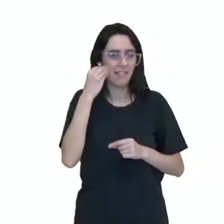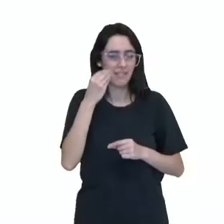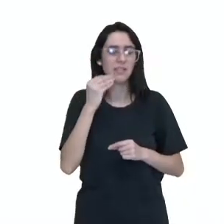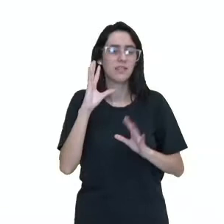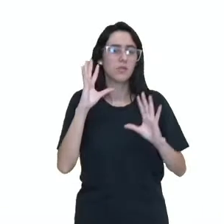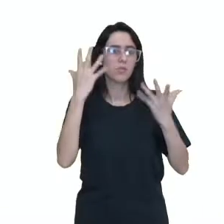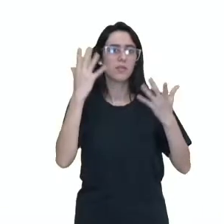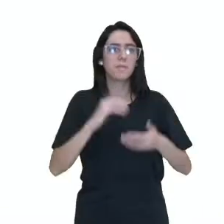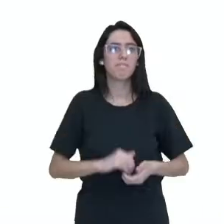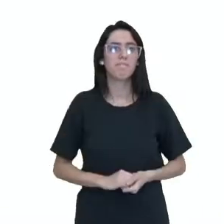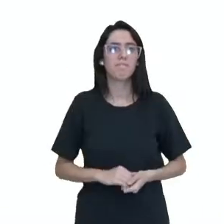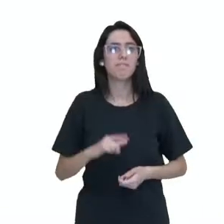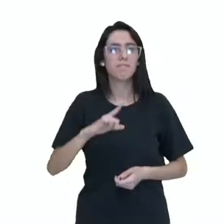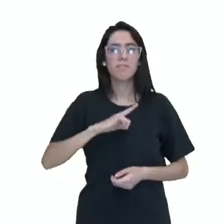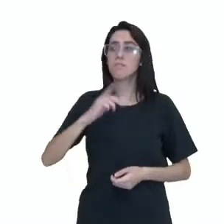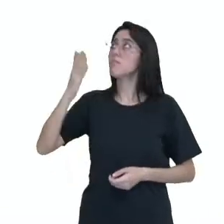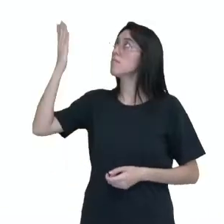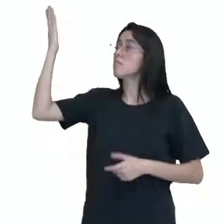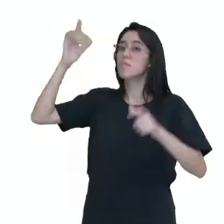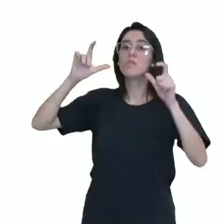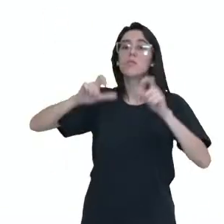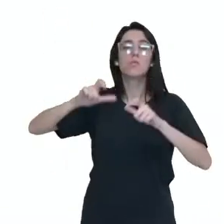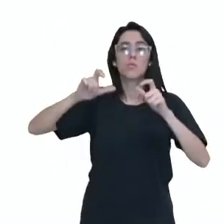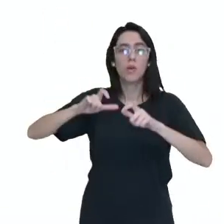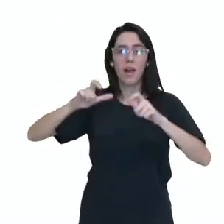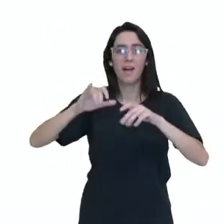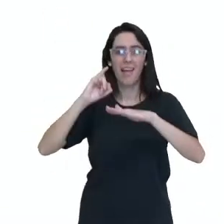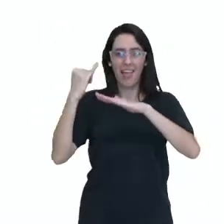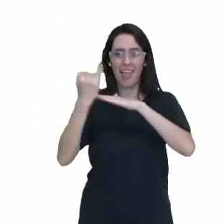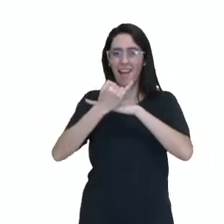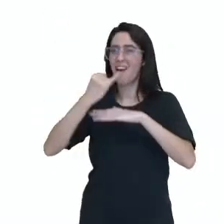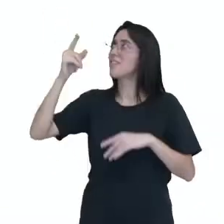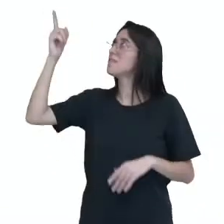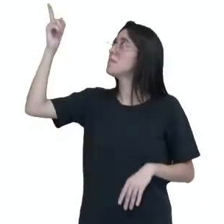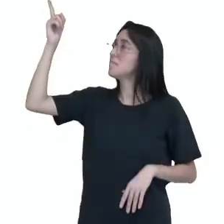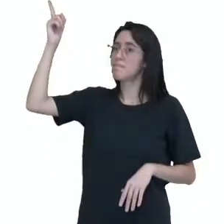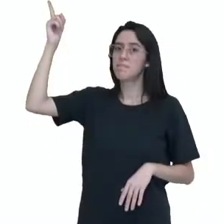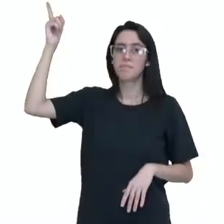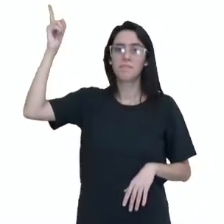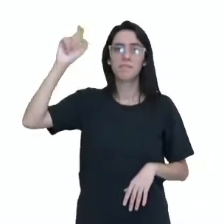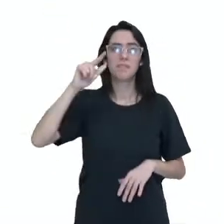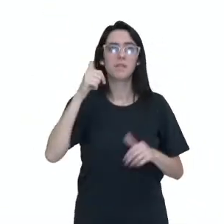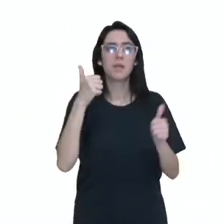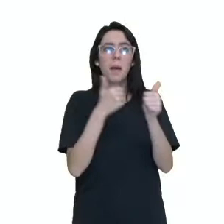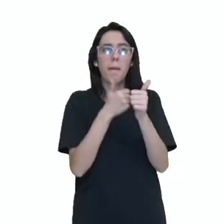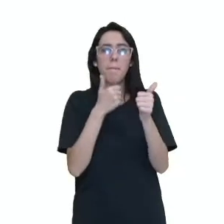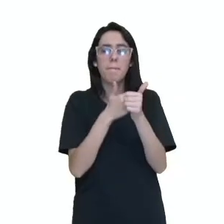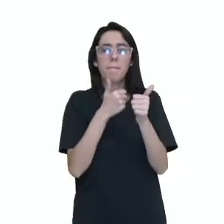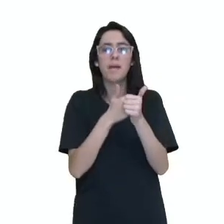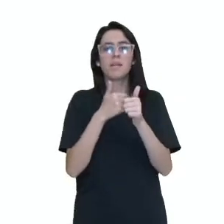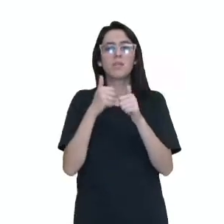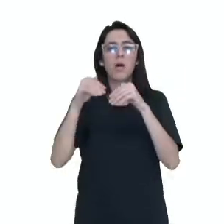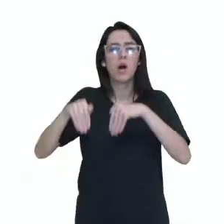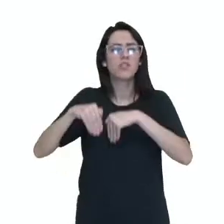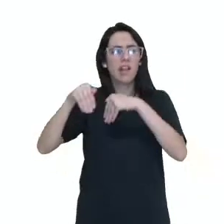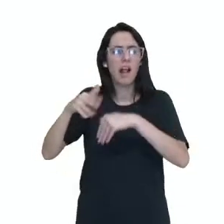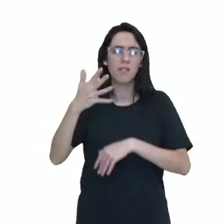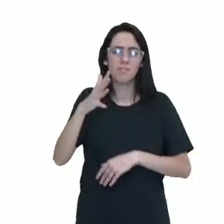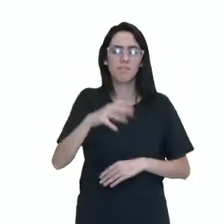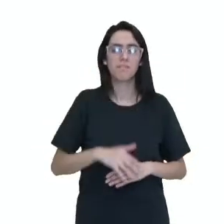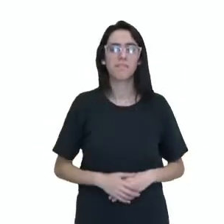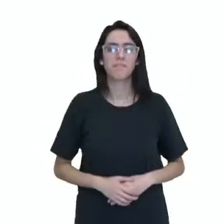testes. Aqui a gente tem a localização das Ilhas Marshall, próximo ali da Papua Nova Guiné e da Austrália.